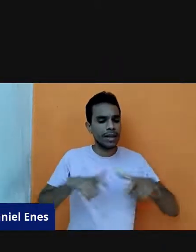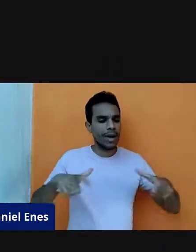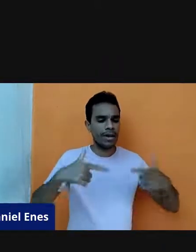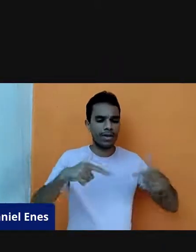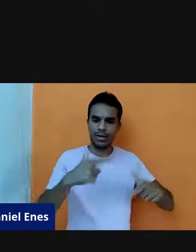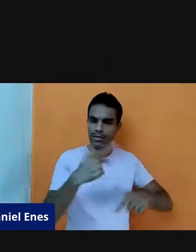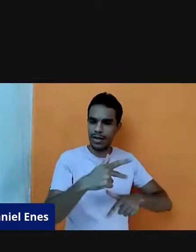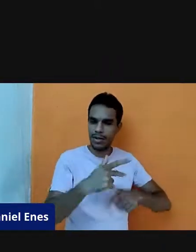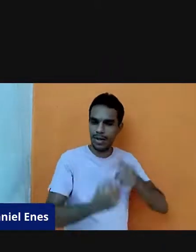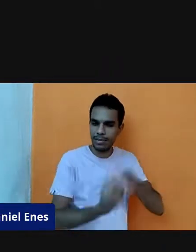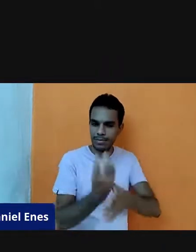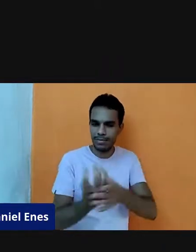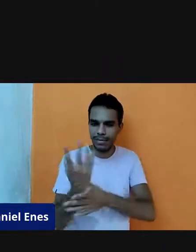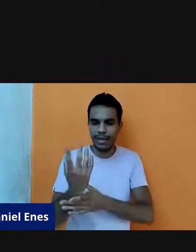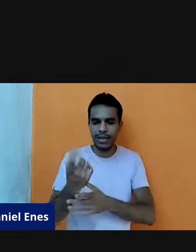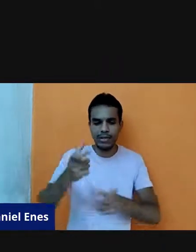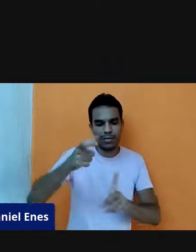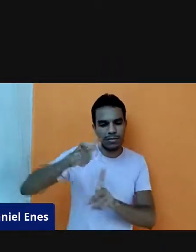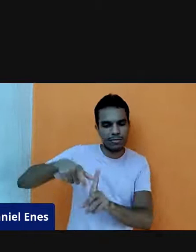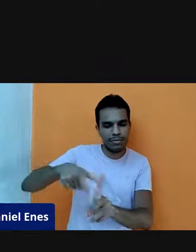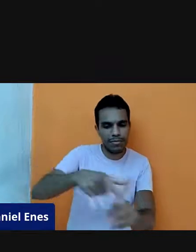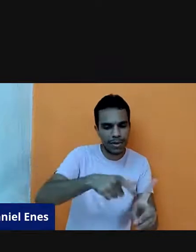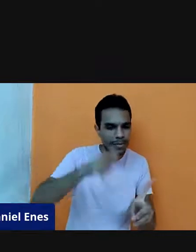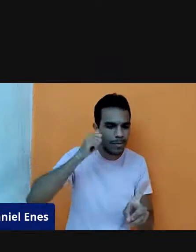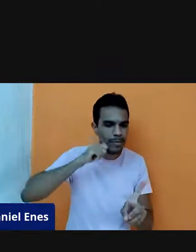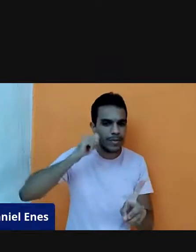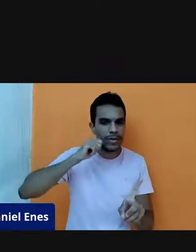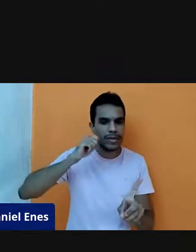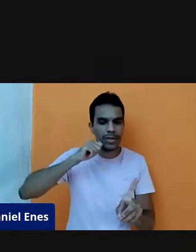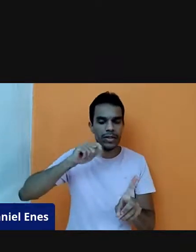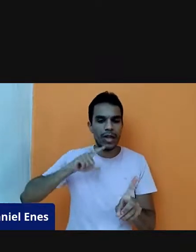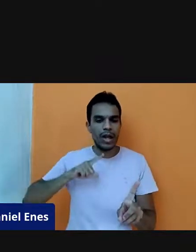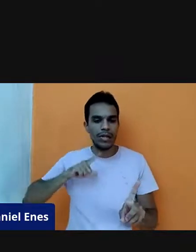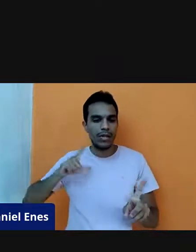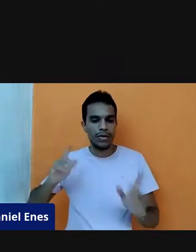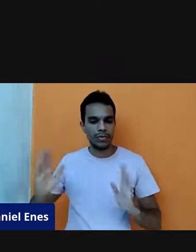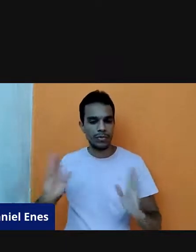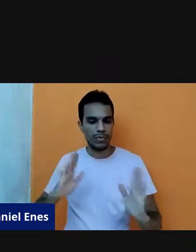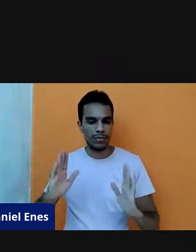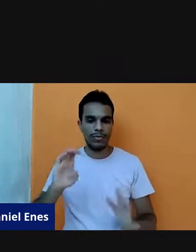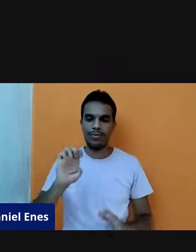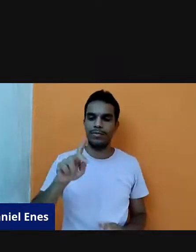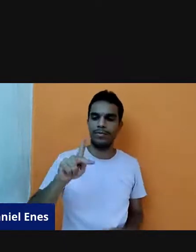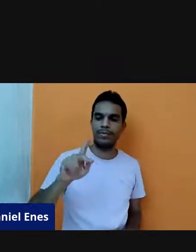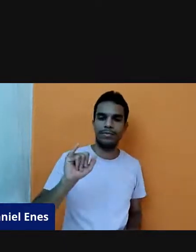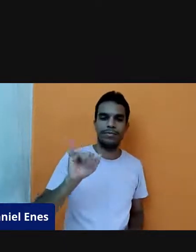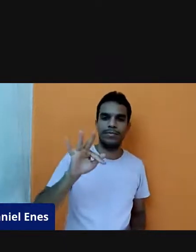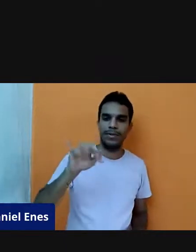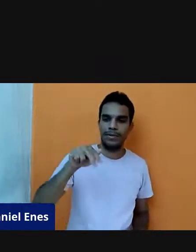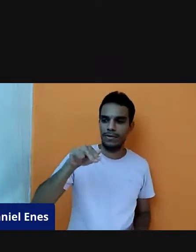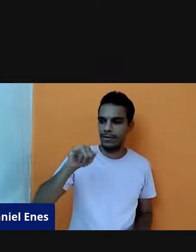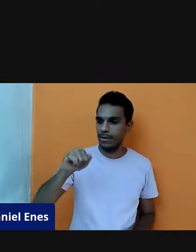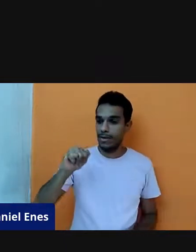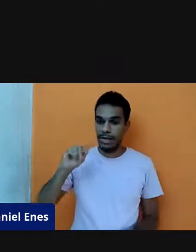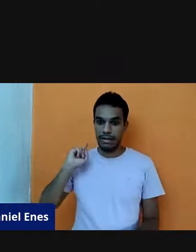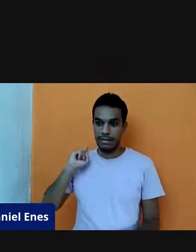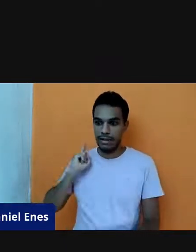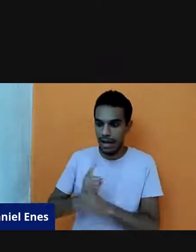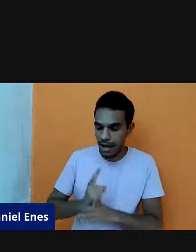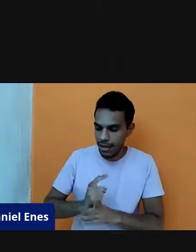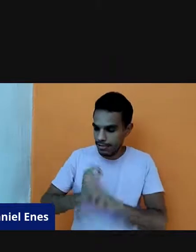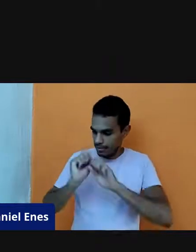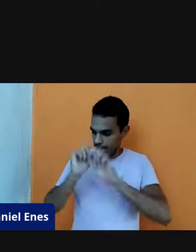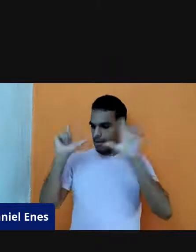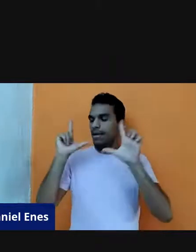essas personagens chegam a um momento de epifania, um momento de descoberta, um despertar, como se